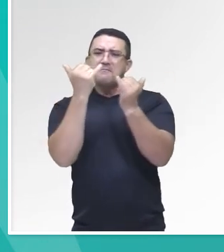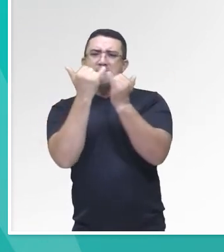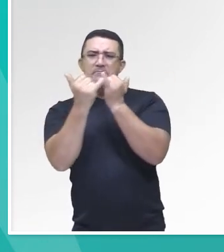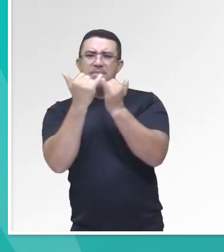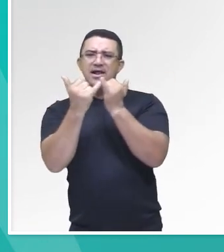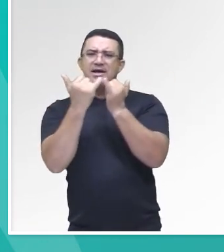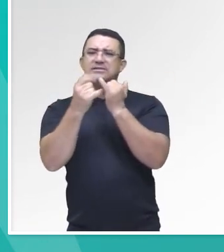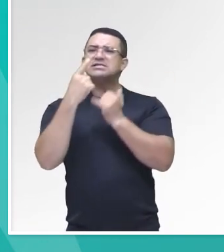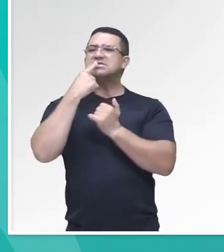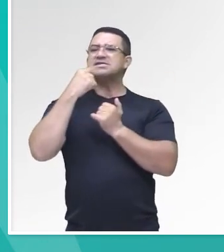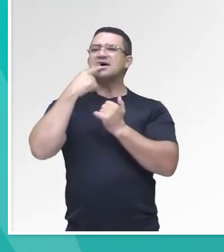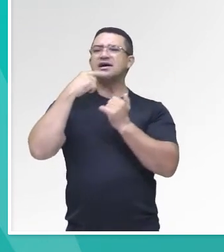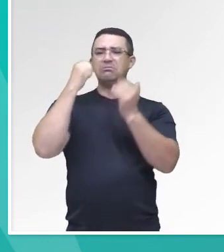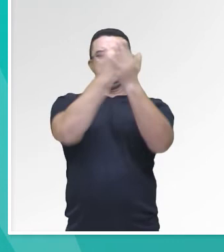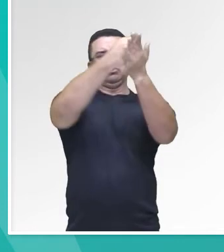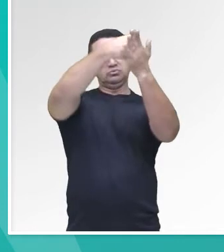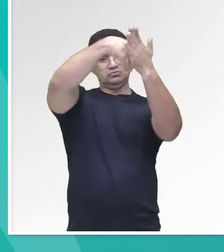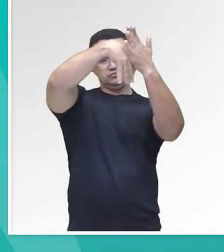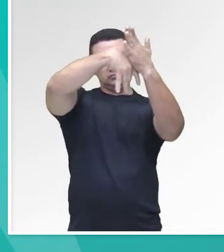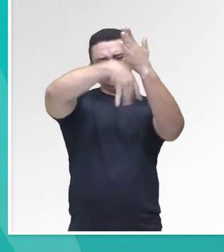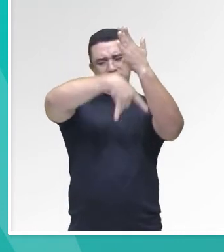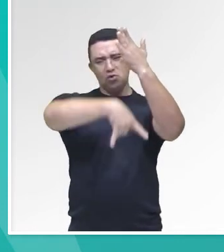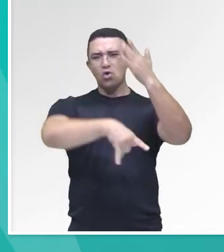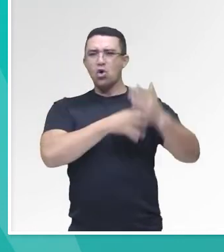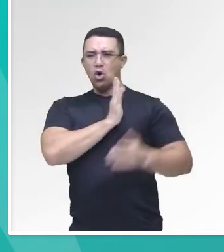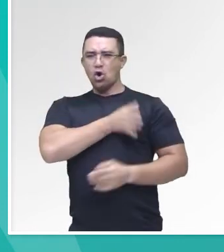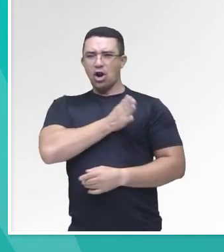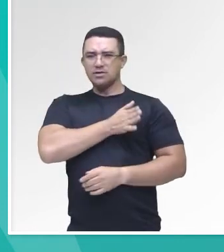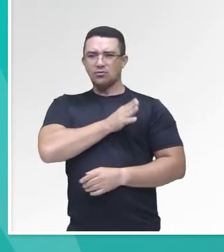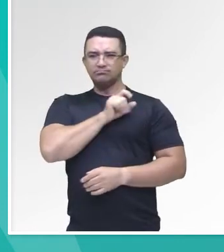caindo, né, do seu coração.